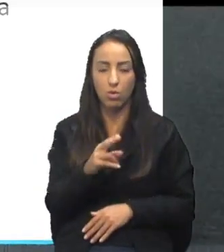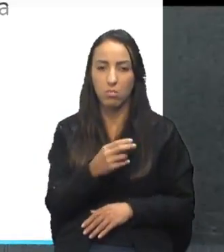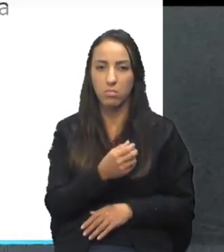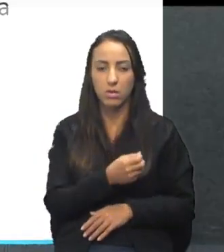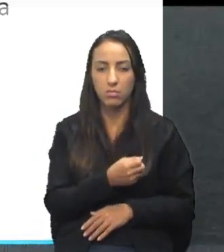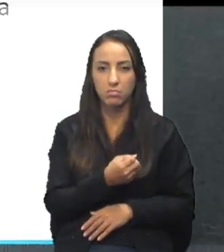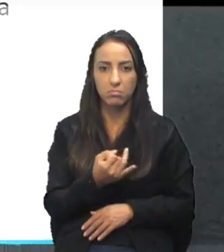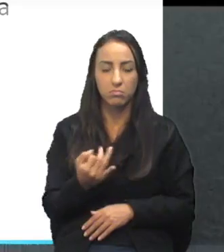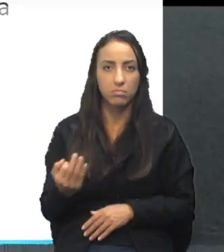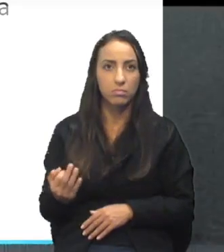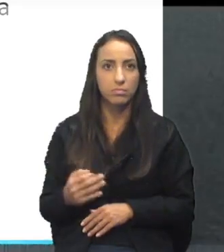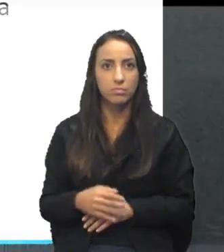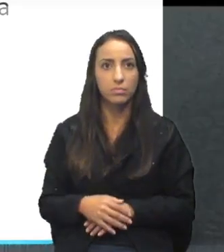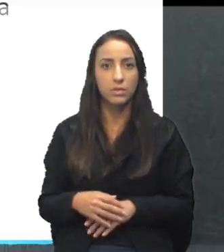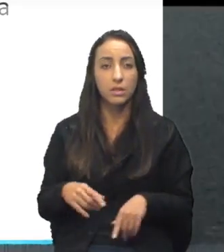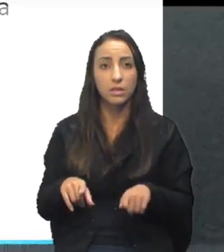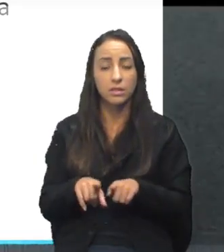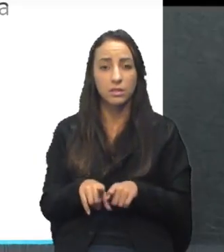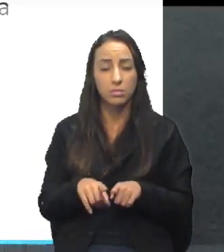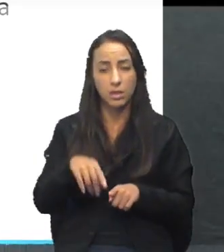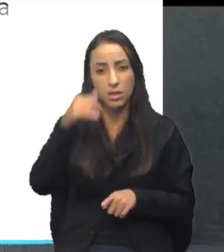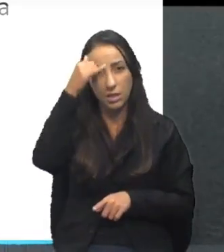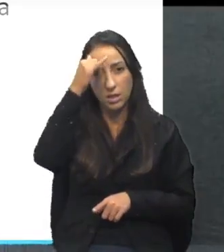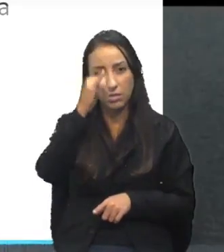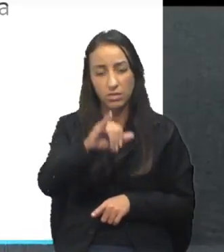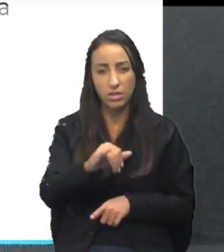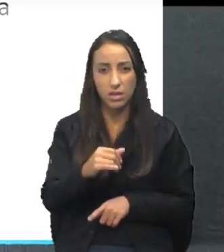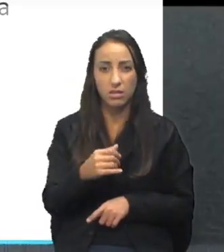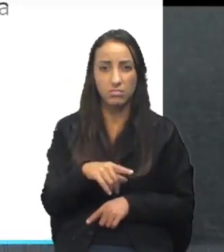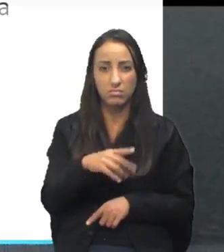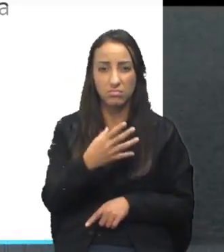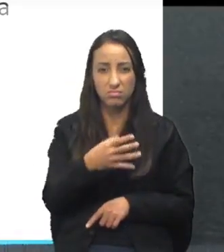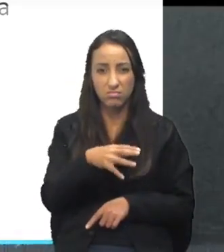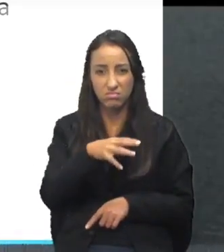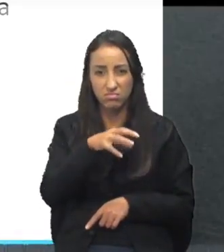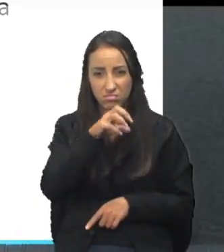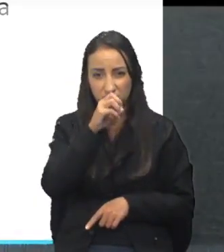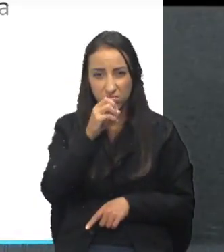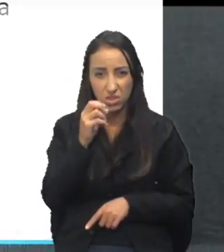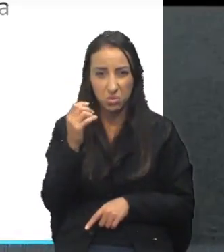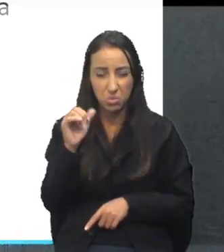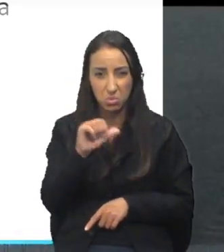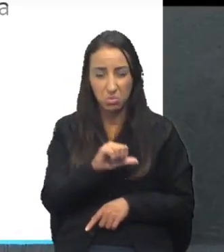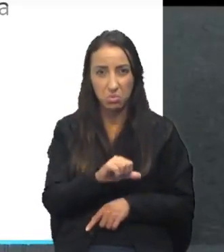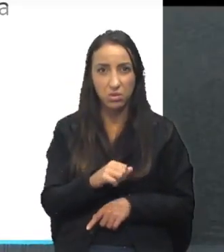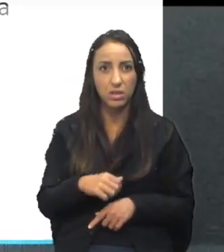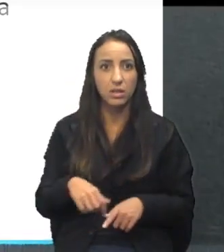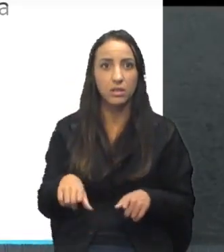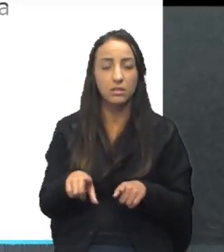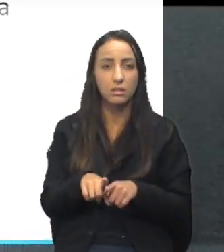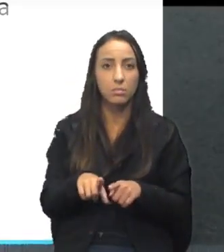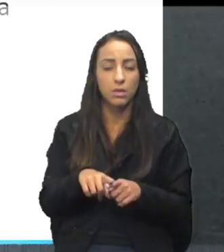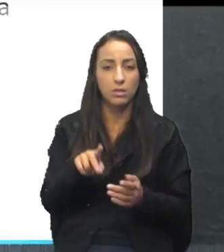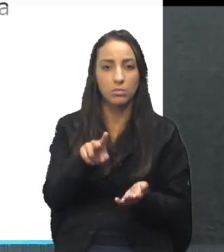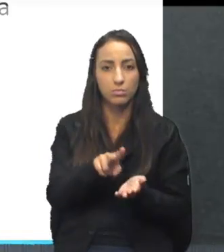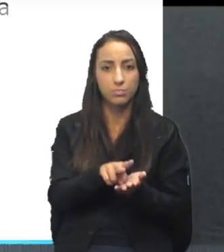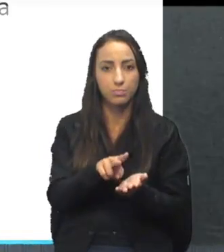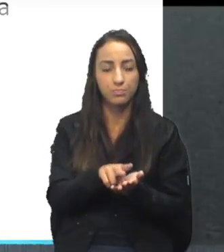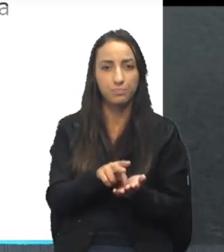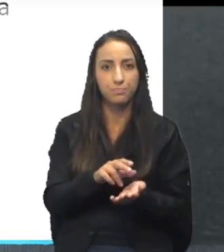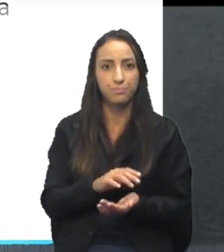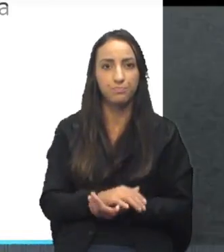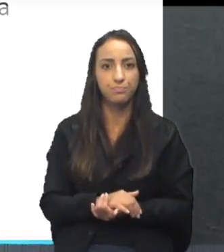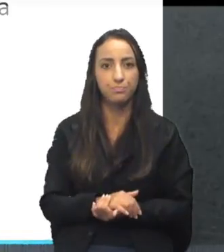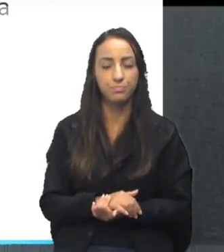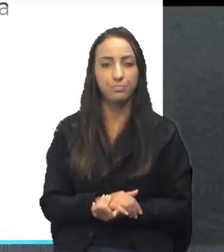evitar a saída de odores e secreções, dispor o corpo em posição adequada